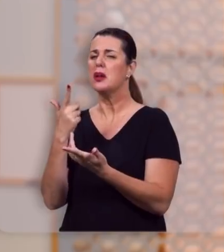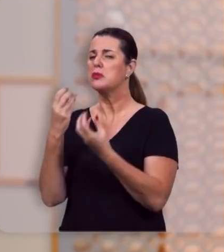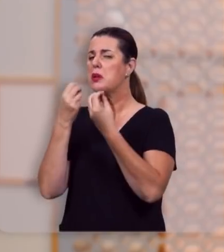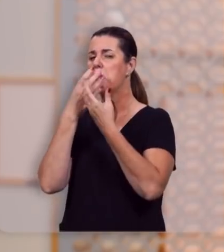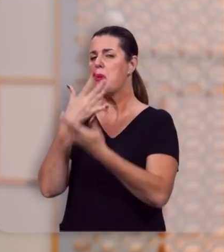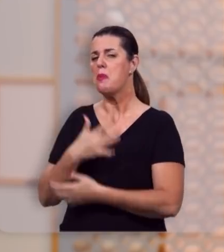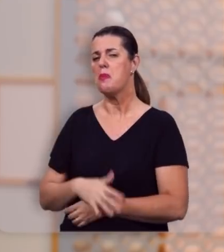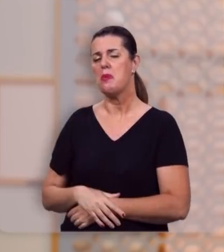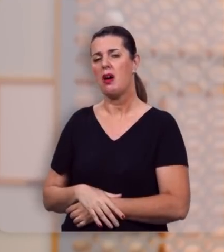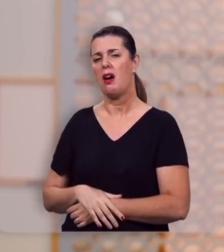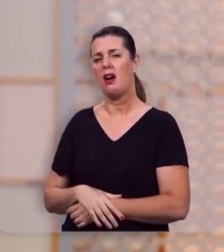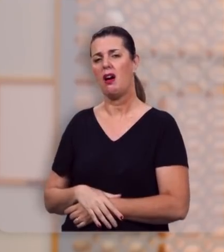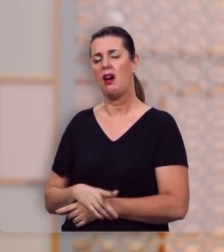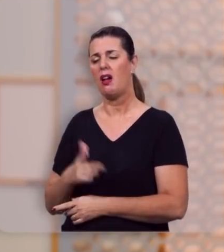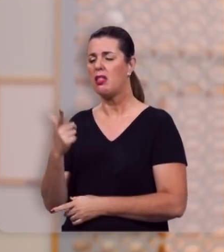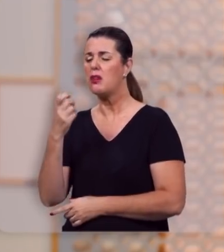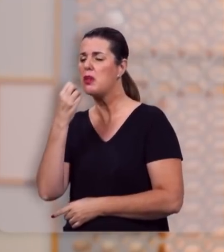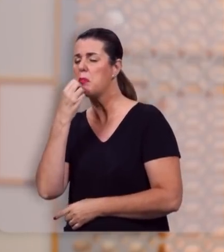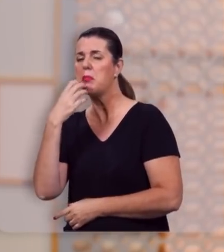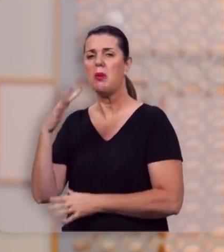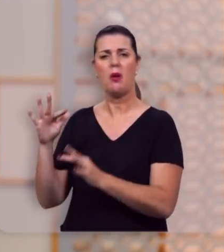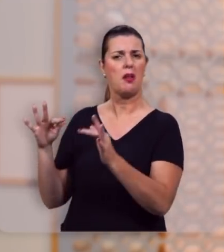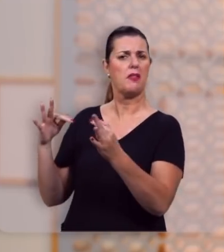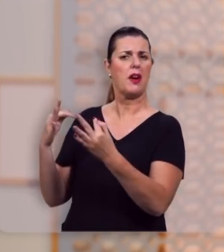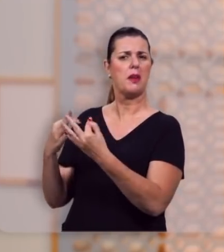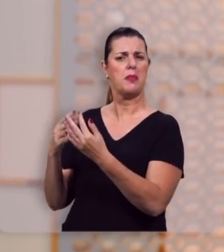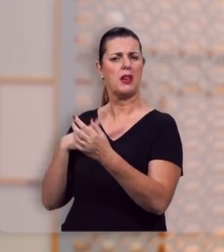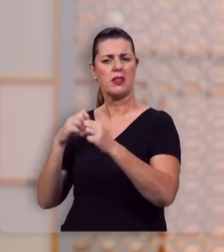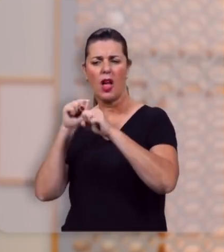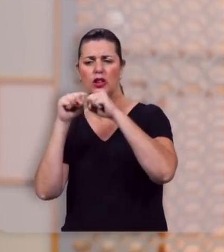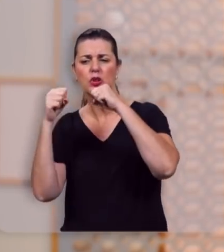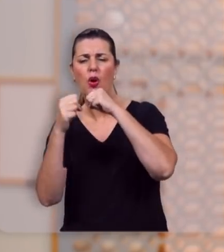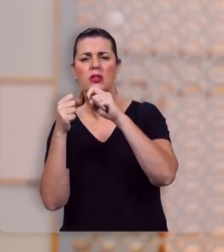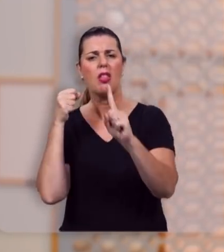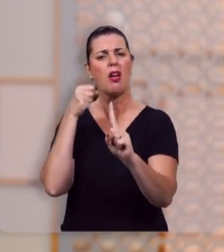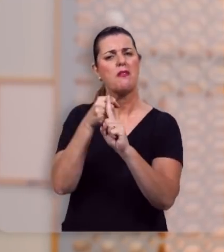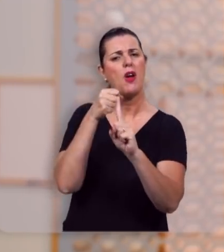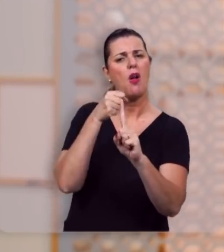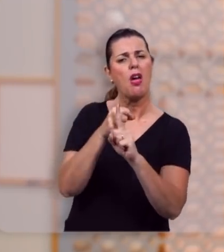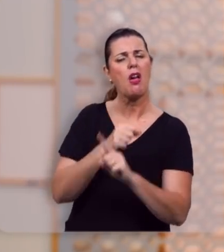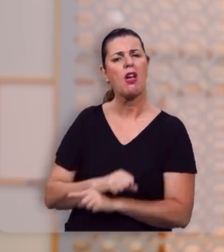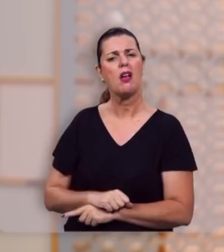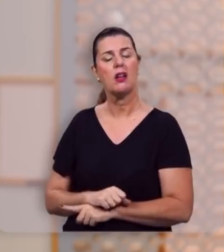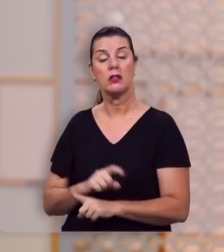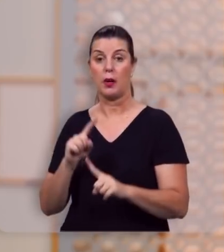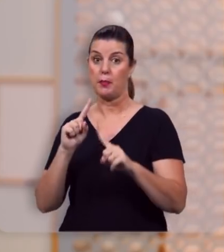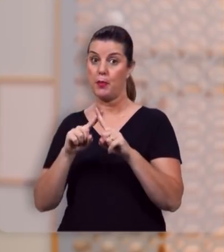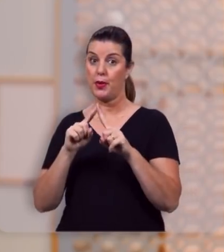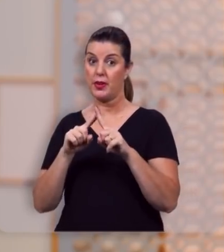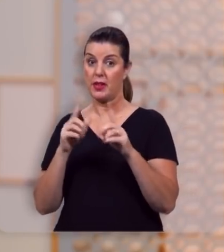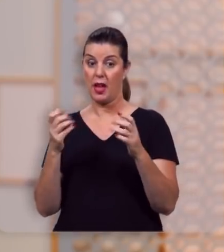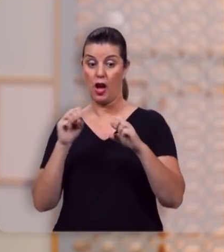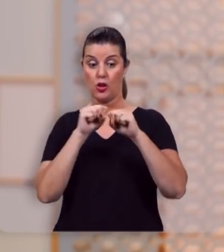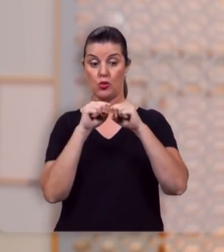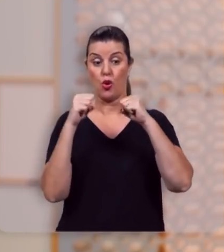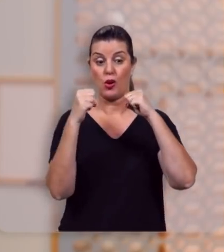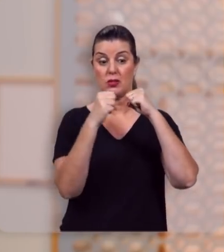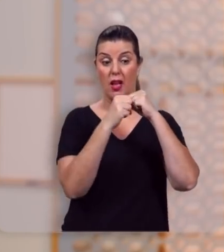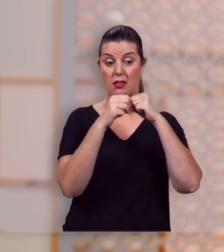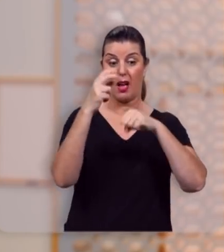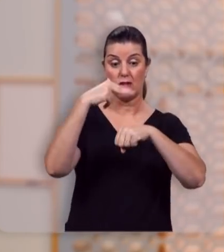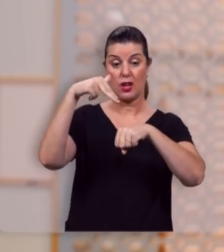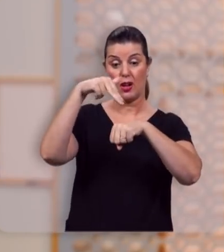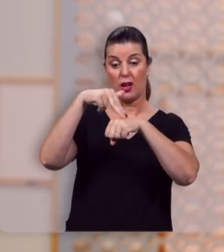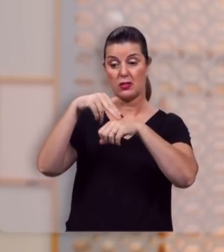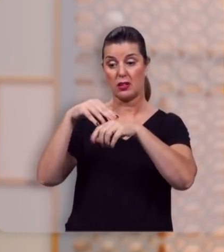disfuncional. Uma família disfuncional vai gerar uma sociedade violenta. Porque o que é a sociedade? O que é a nação, senão a